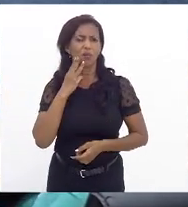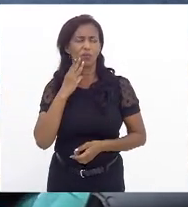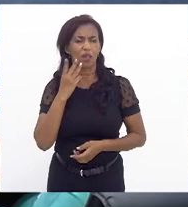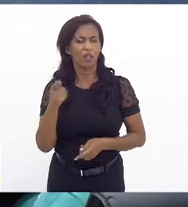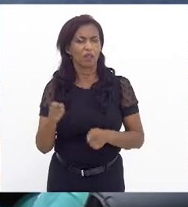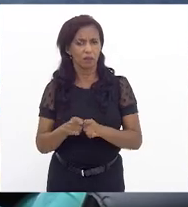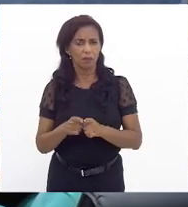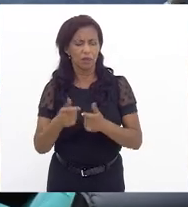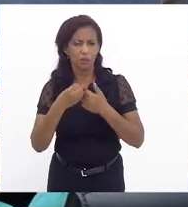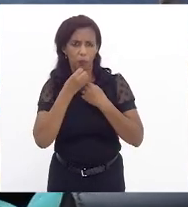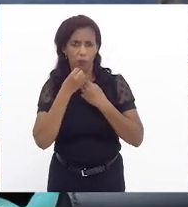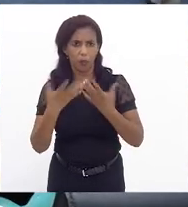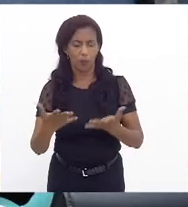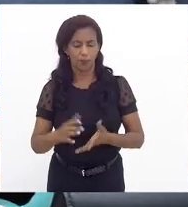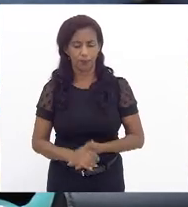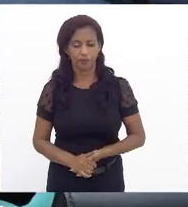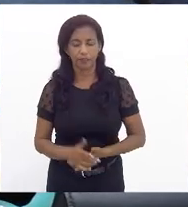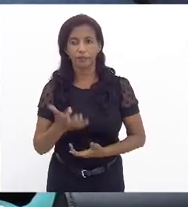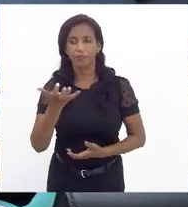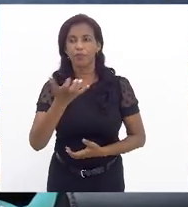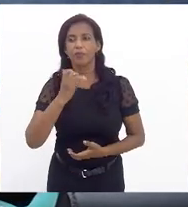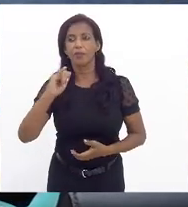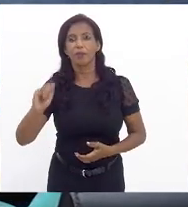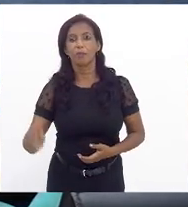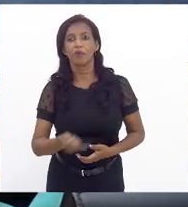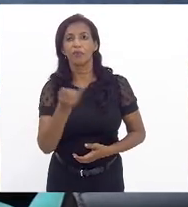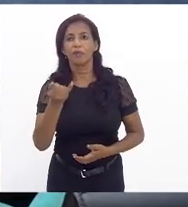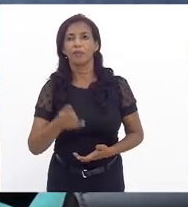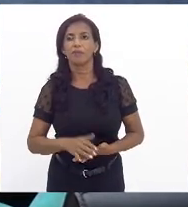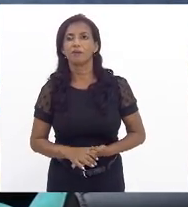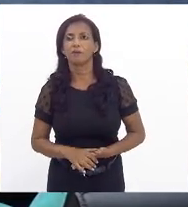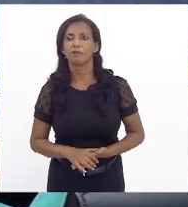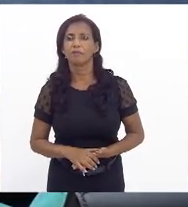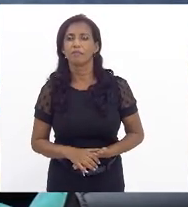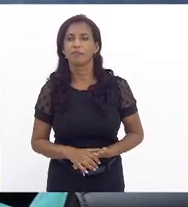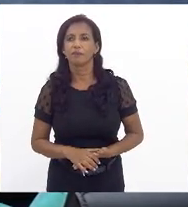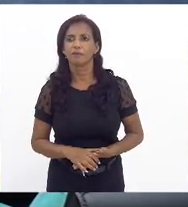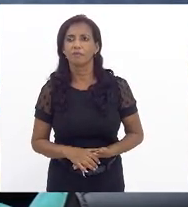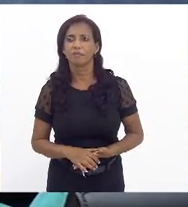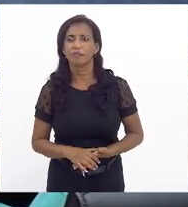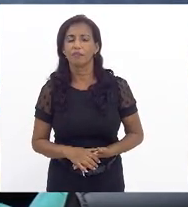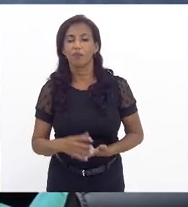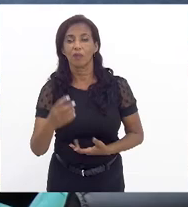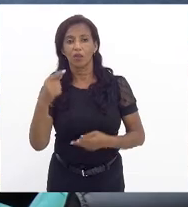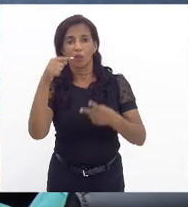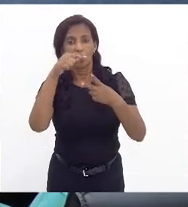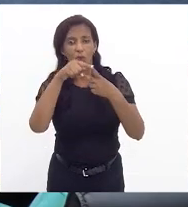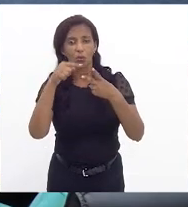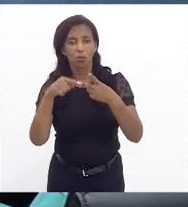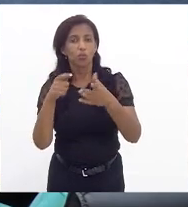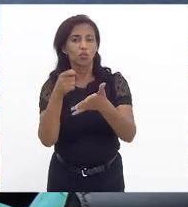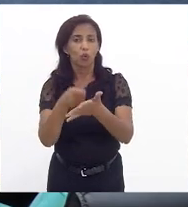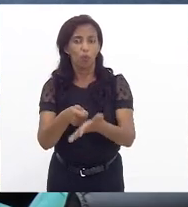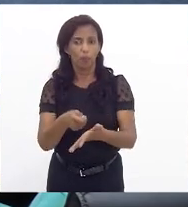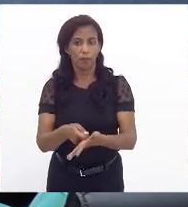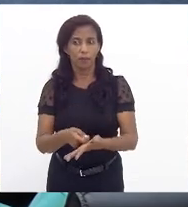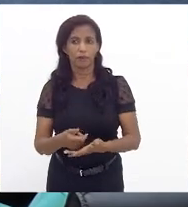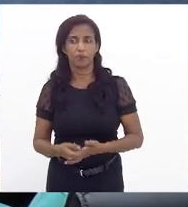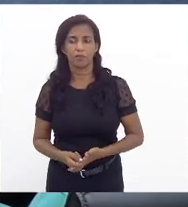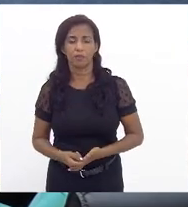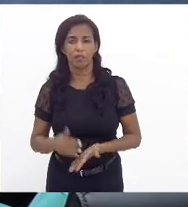são consistentes. Eu queria aproveitar, para encerrar, fazer duas cobranças aqui